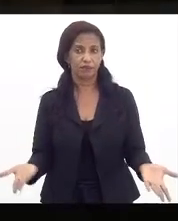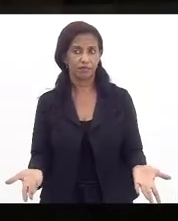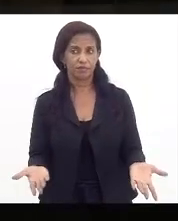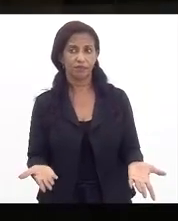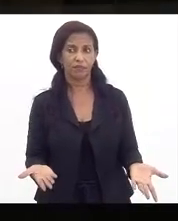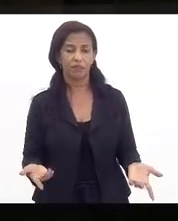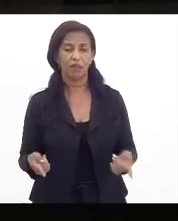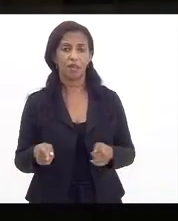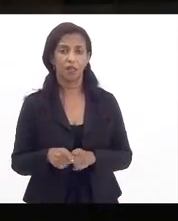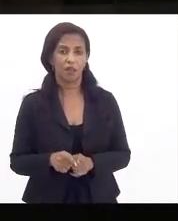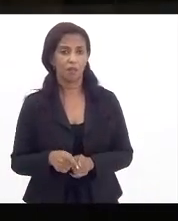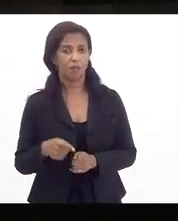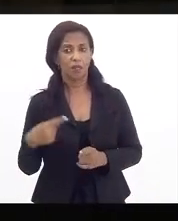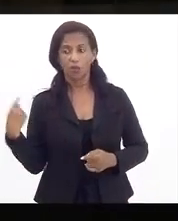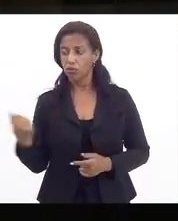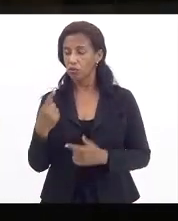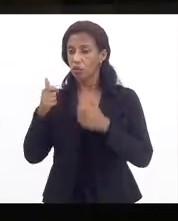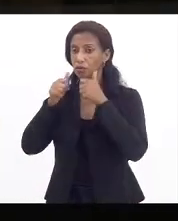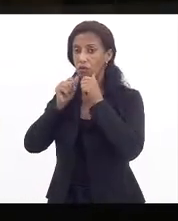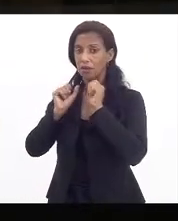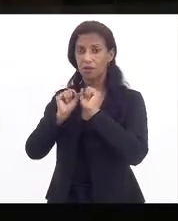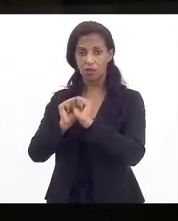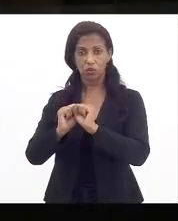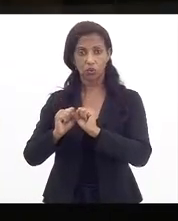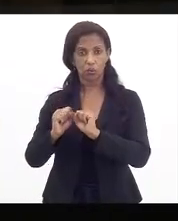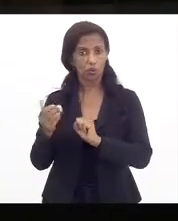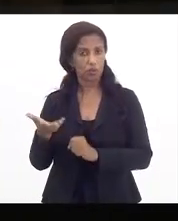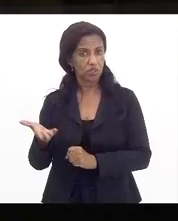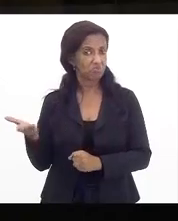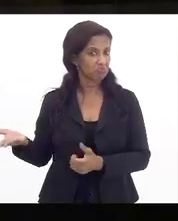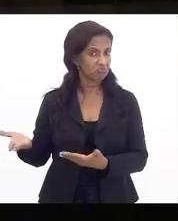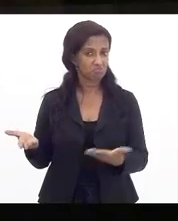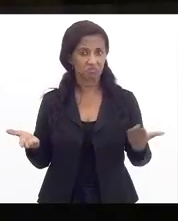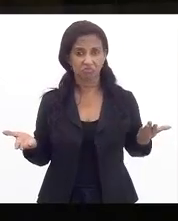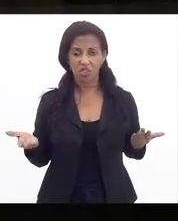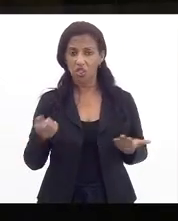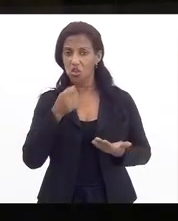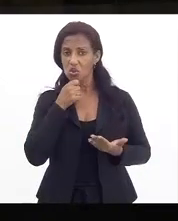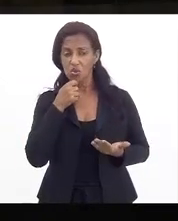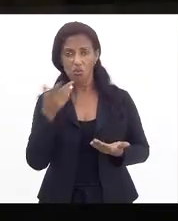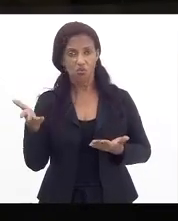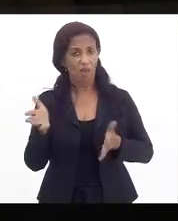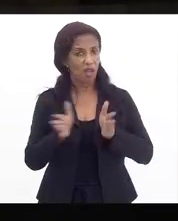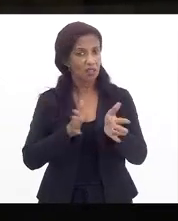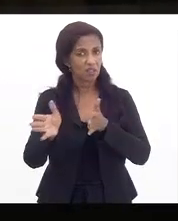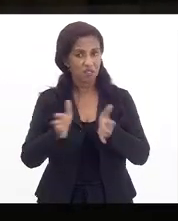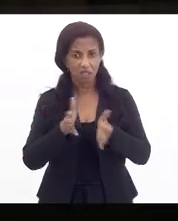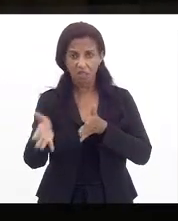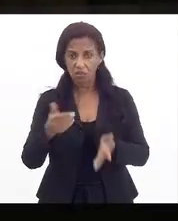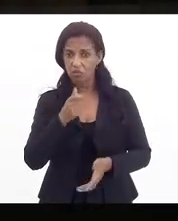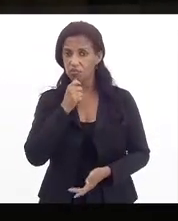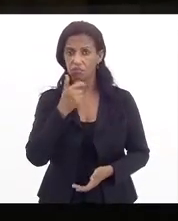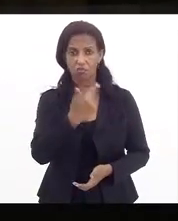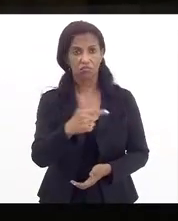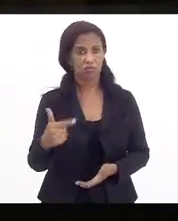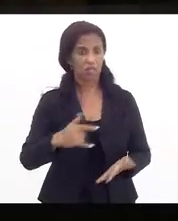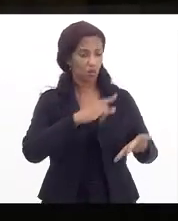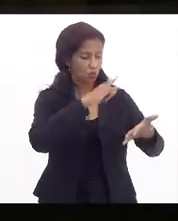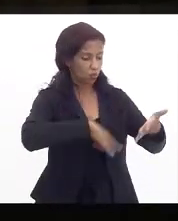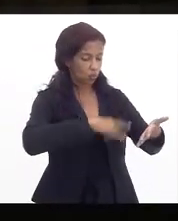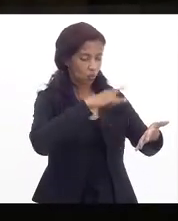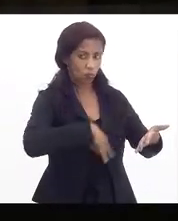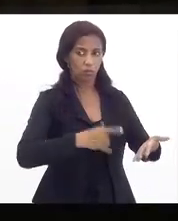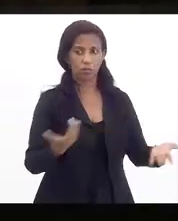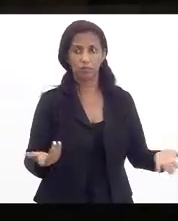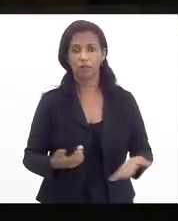até para os nossos assessores também que nem tiveram acesso né Então